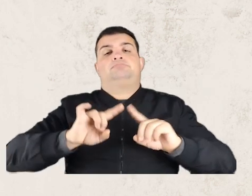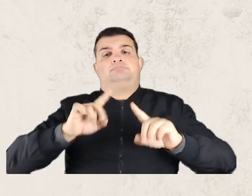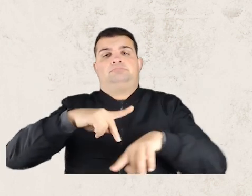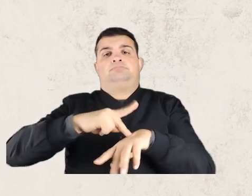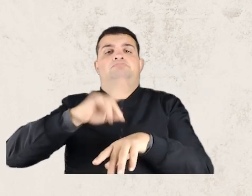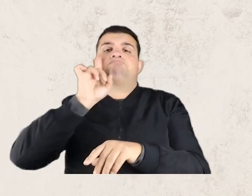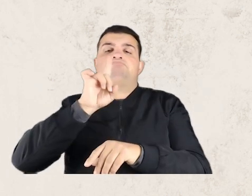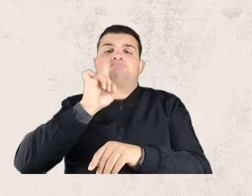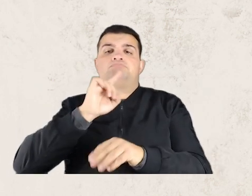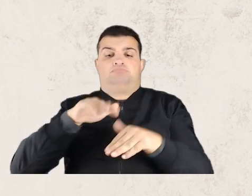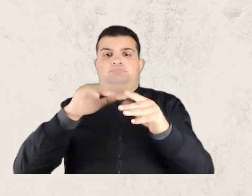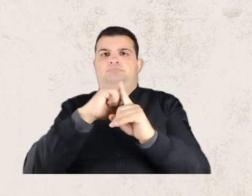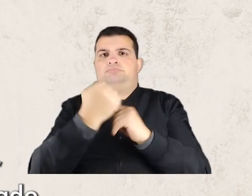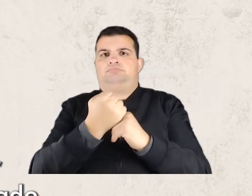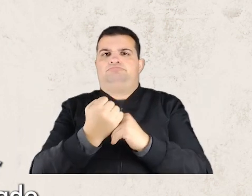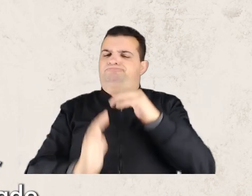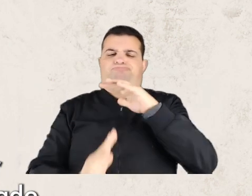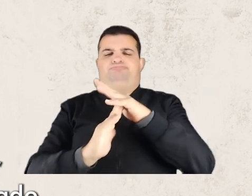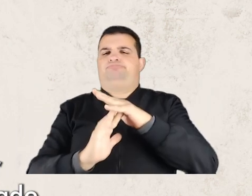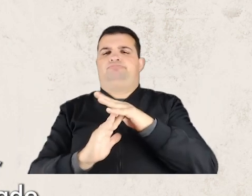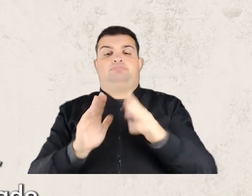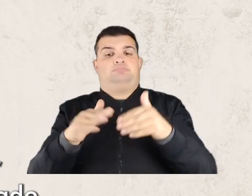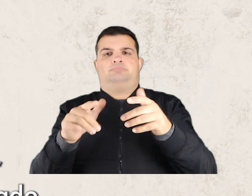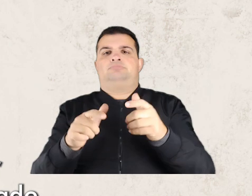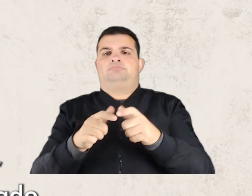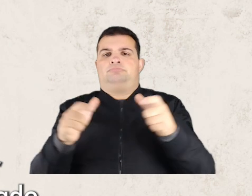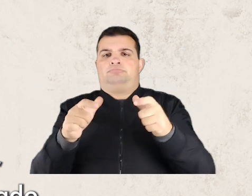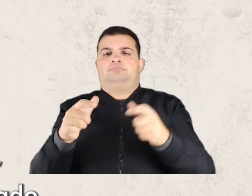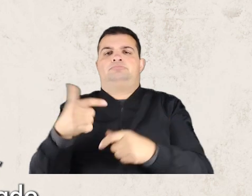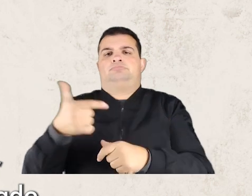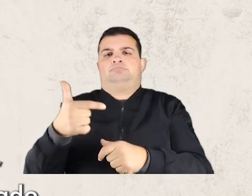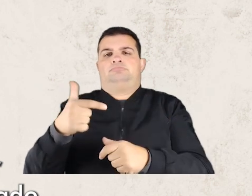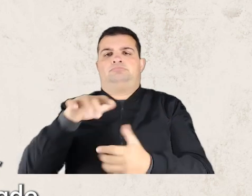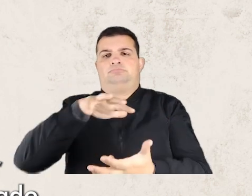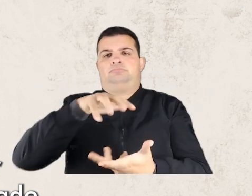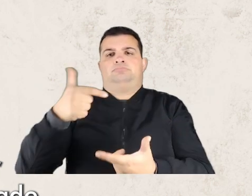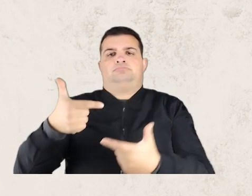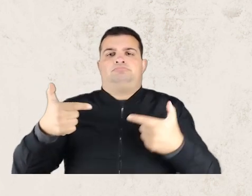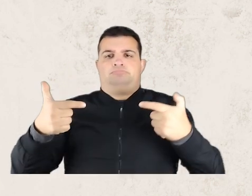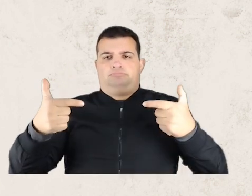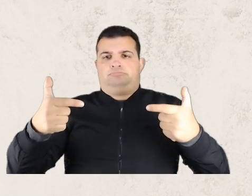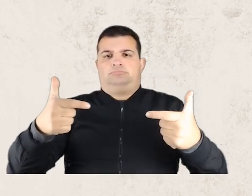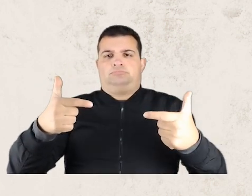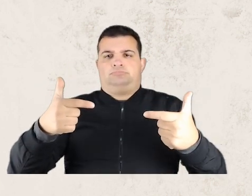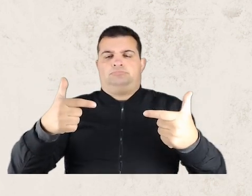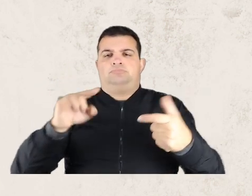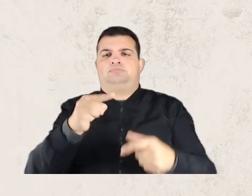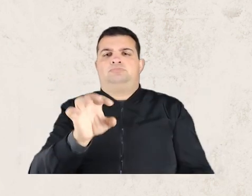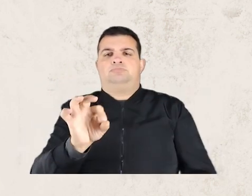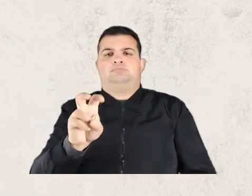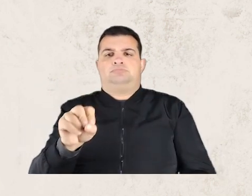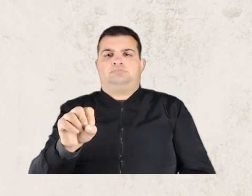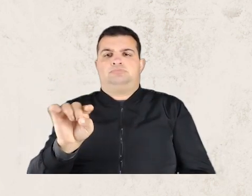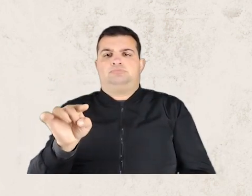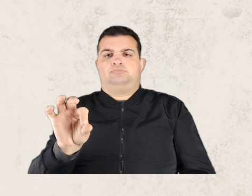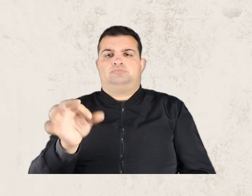uma higiene mental aplicada, que vai fundamentalmente se dedicar ao ajustamento dos indivíduos à sociedade. Mas é nos Estados Unidos que